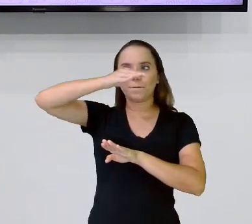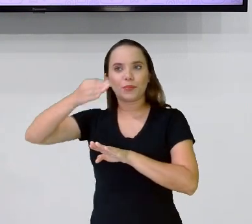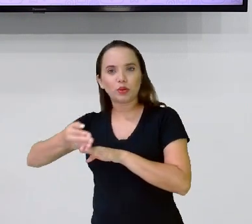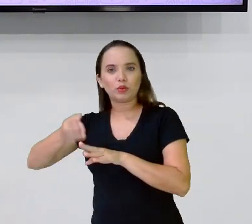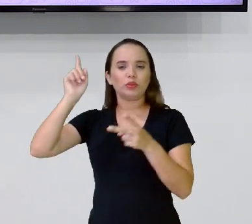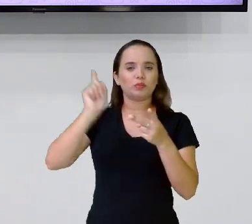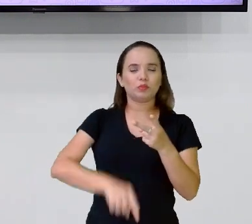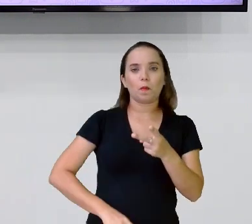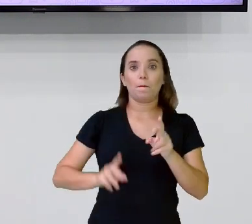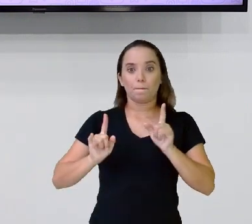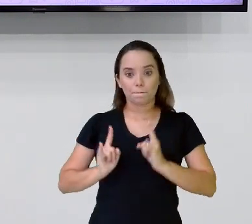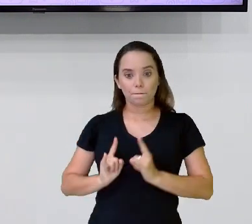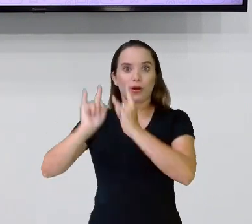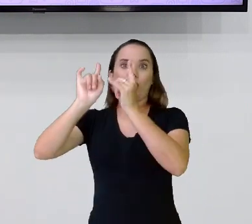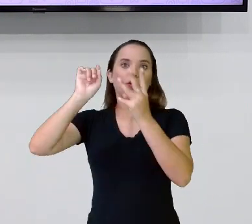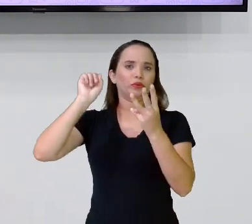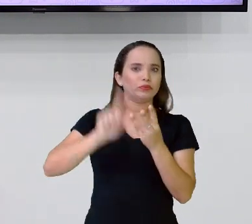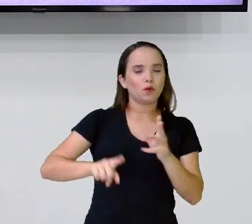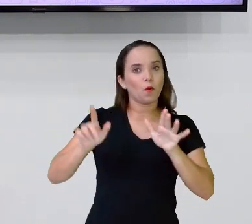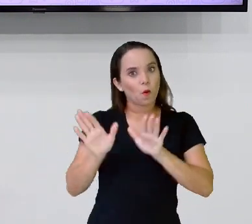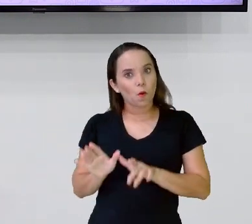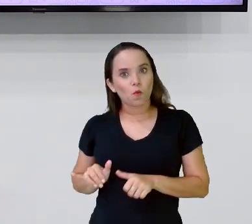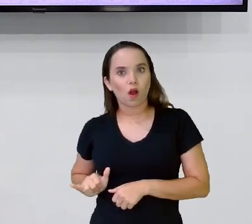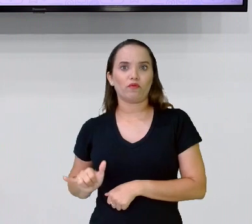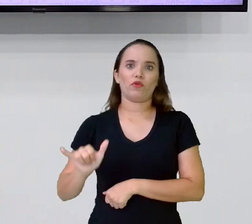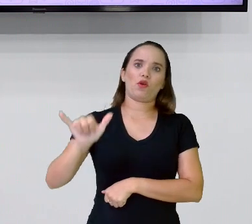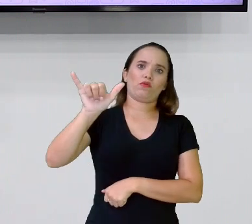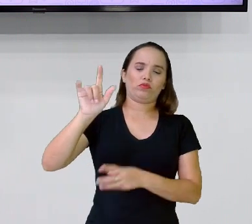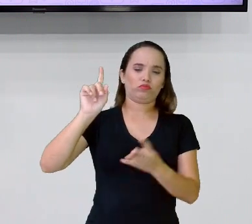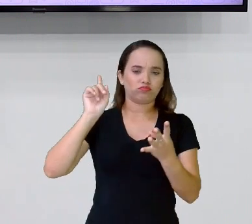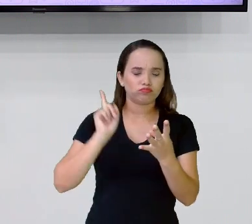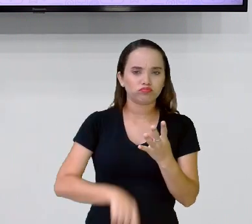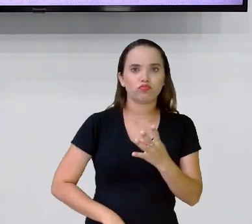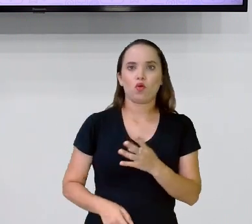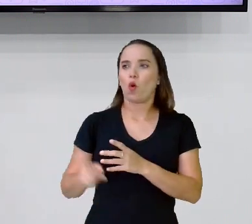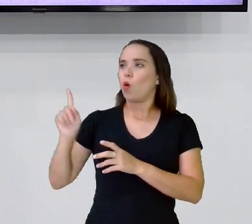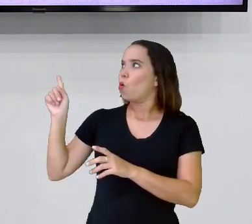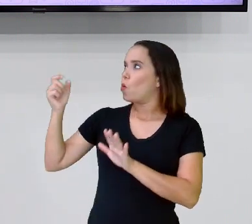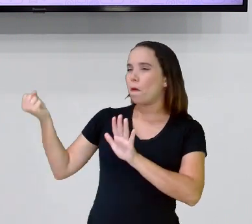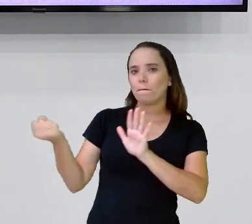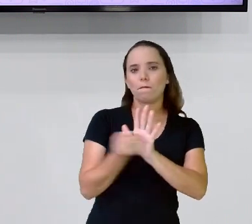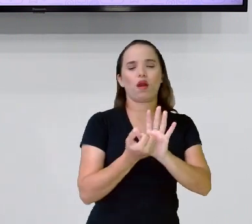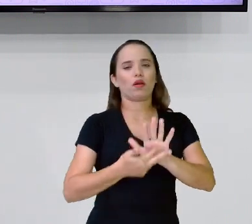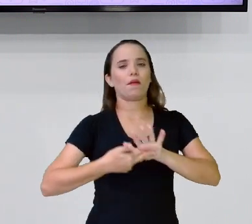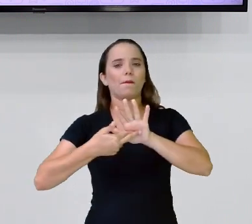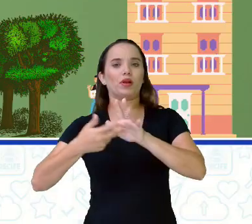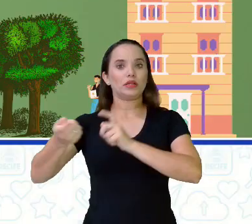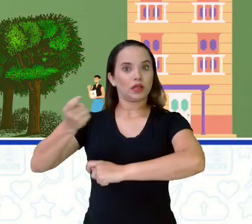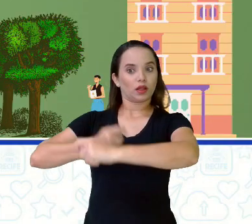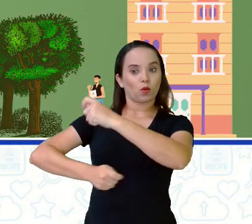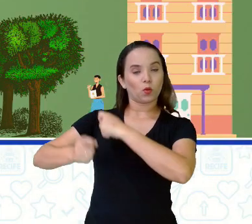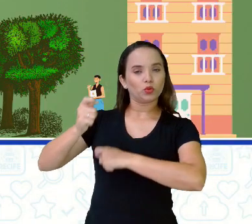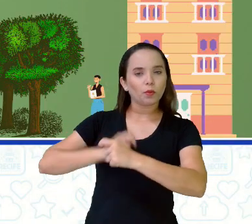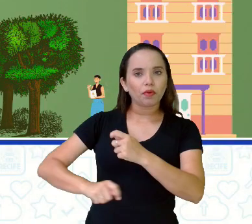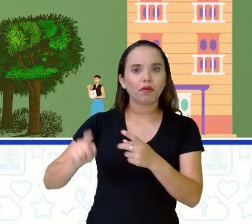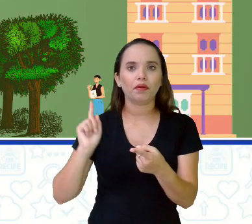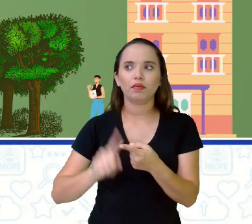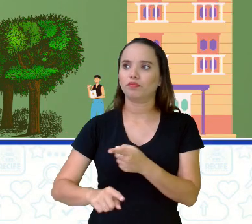um avião. Temos aqui também um símbolo que representa a economia. Ali do outro lado, um rapaz ali